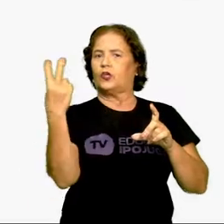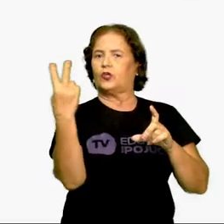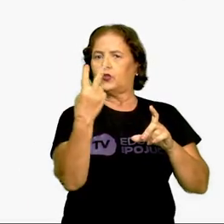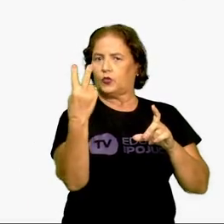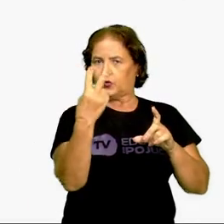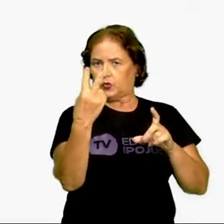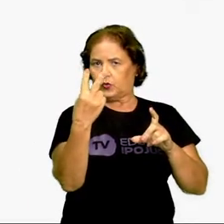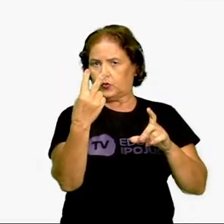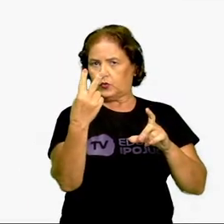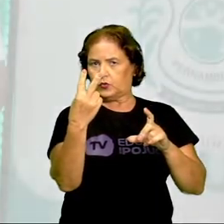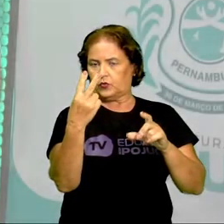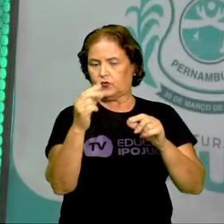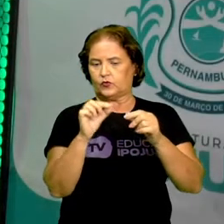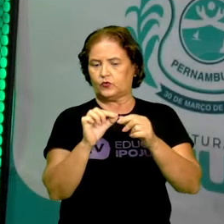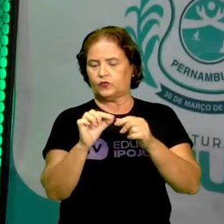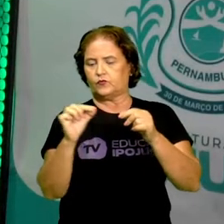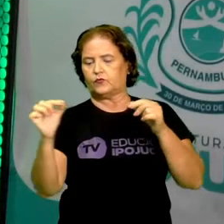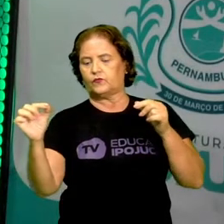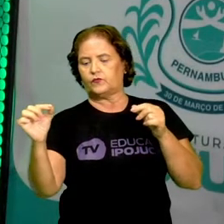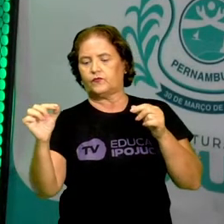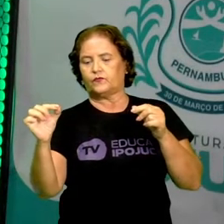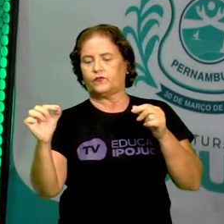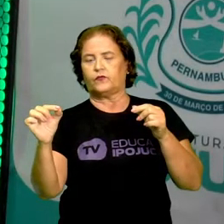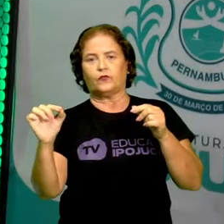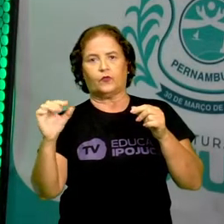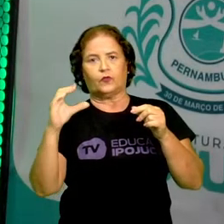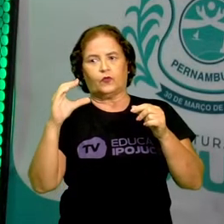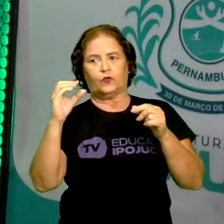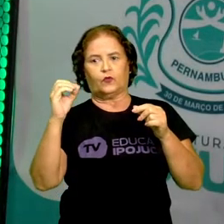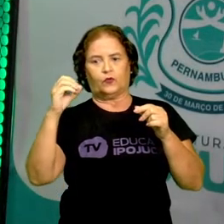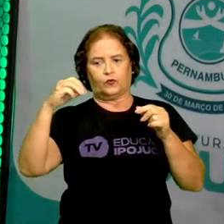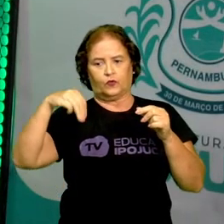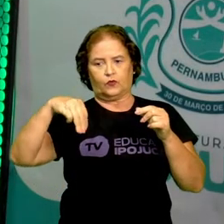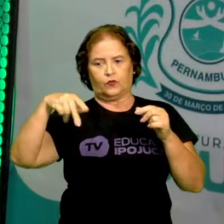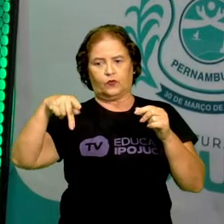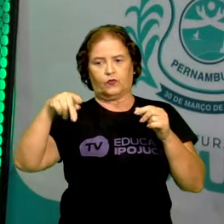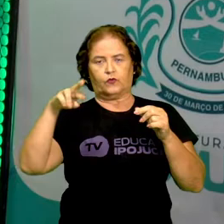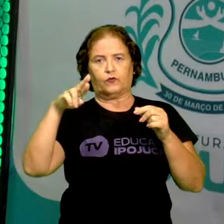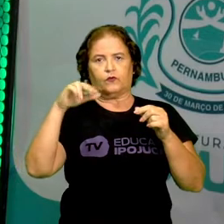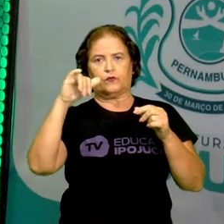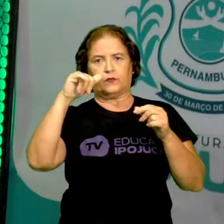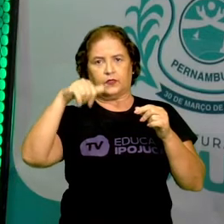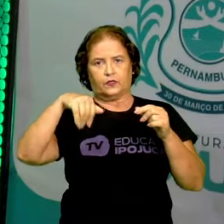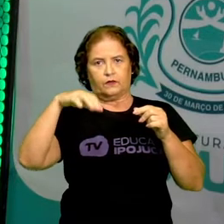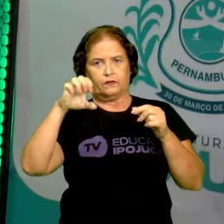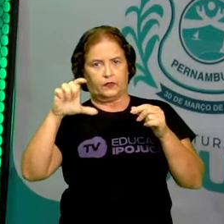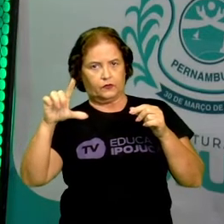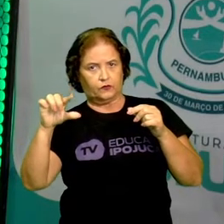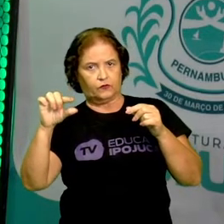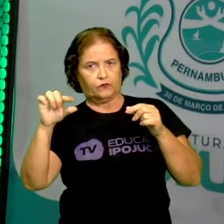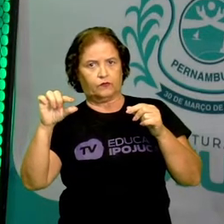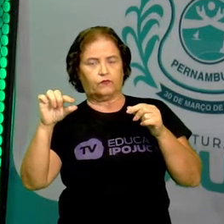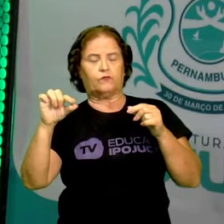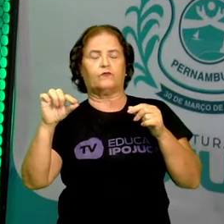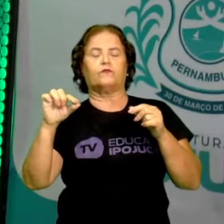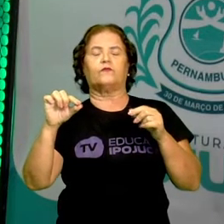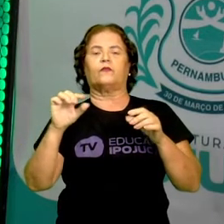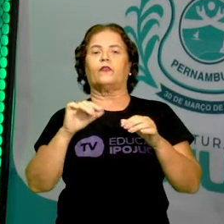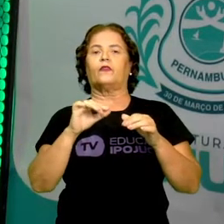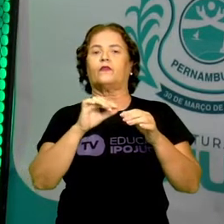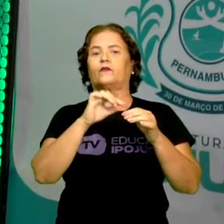duas dimensões, comprimento e largura, mas também podem ser base e